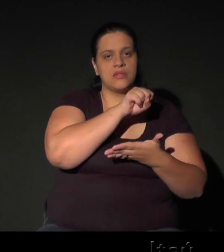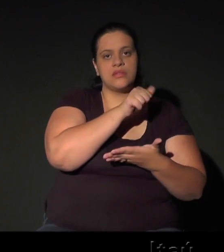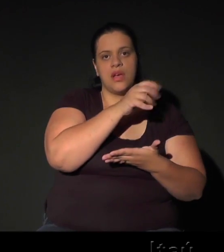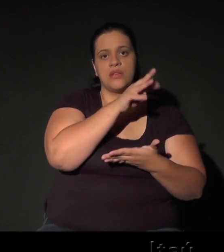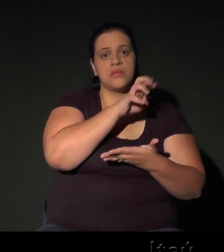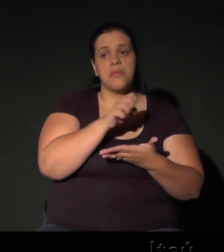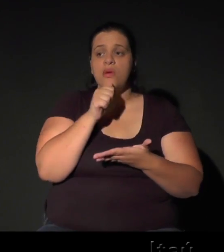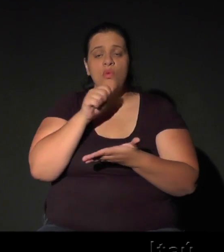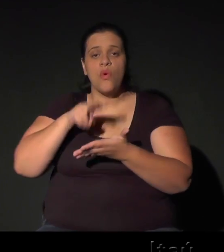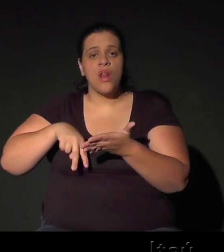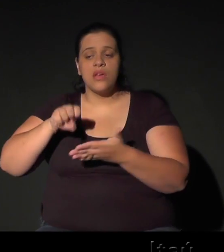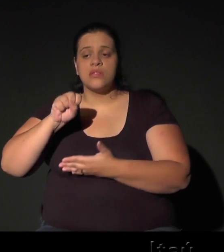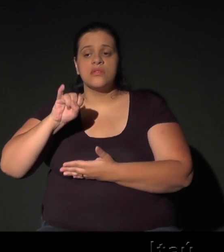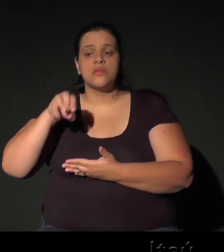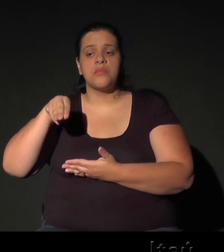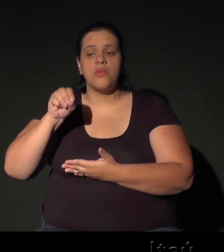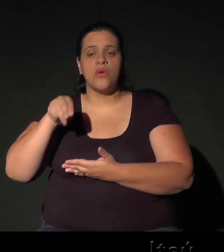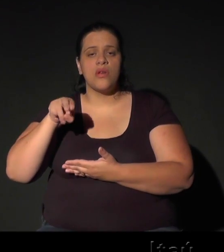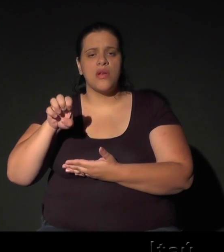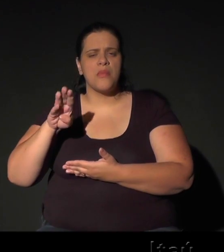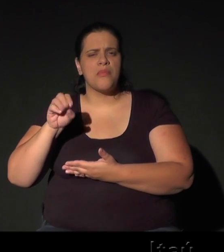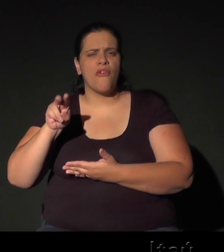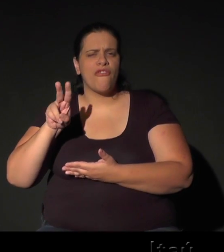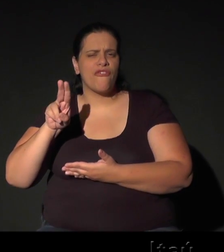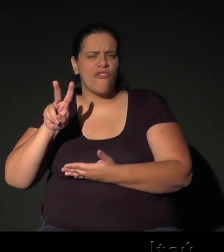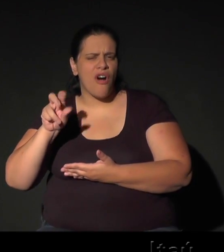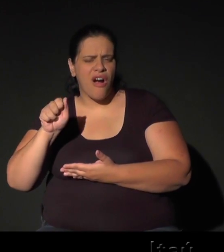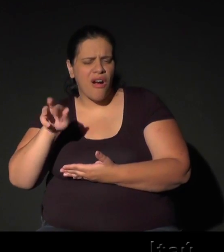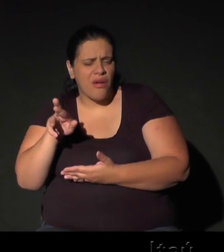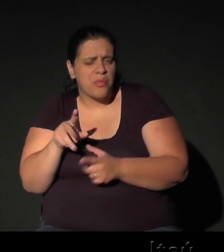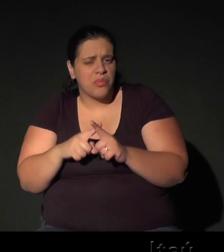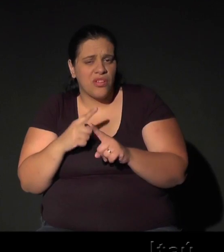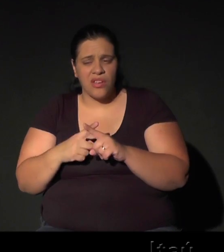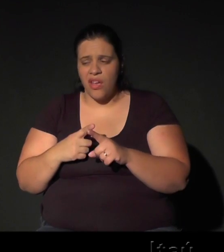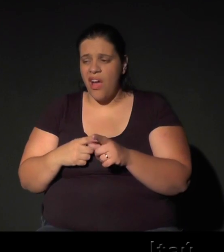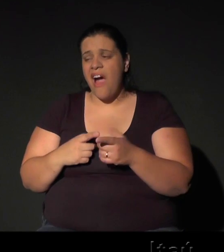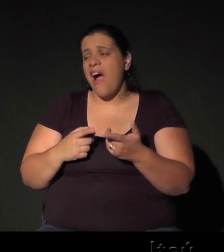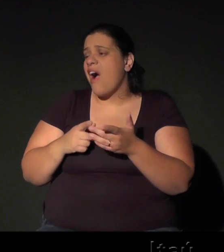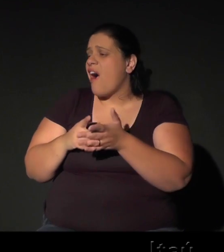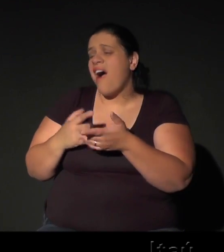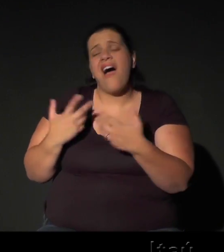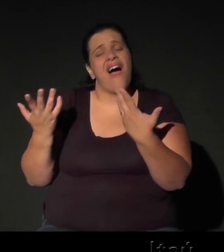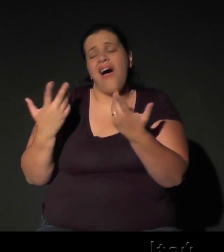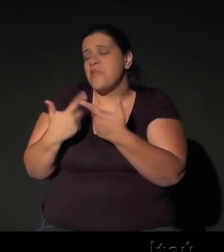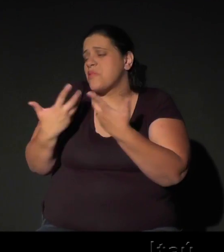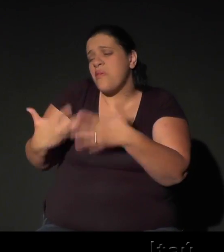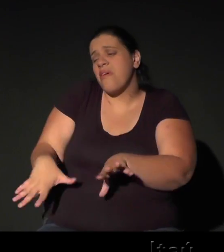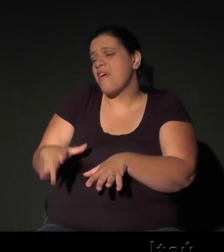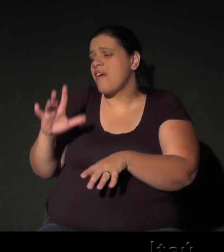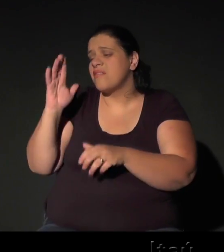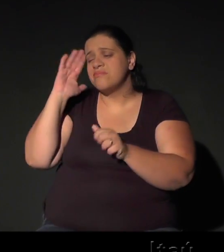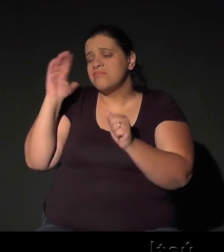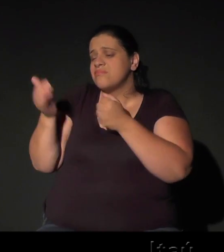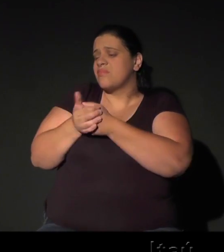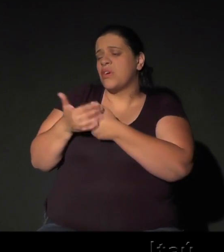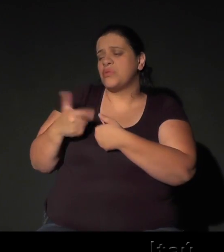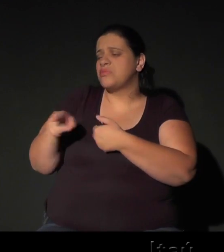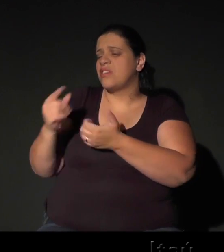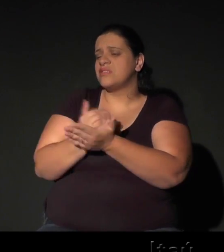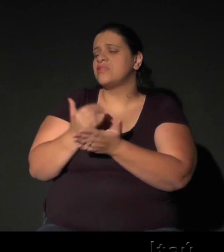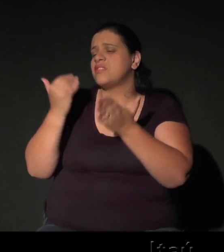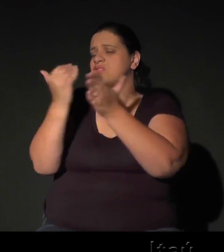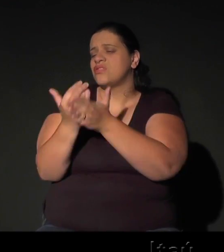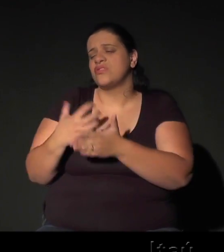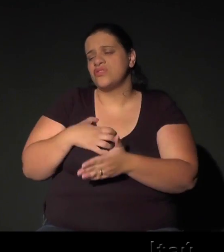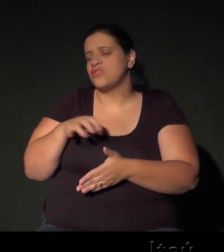Bovo E por quê né E aí quando você questiona Ah mas já me l porque a gente não quis não existe uma ideologia por trás acho você é